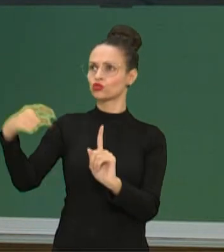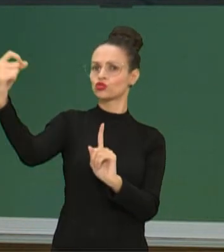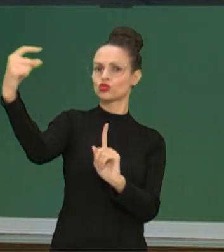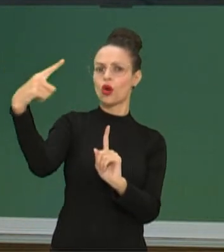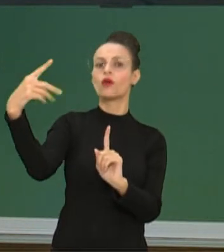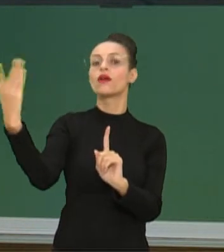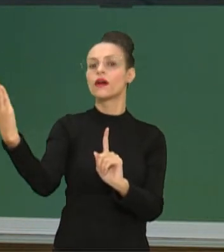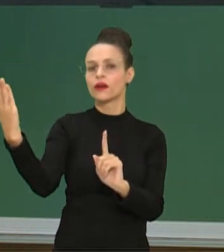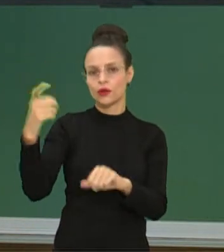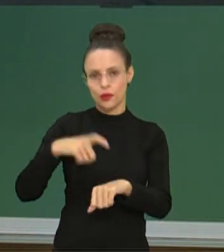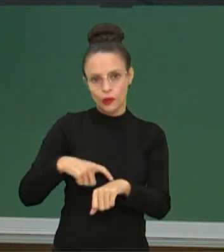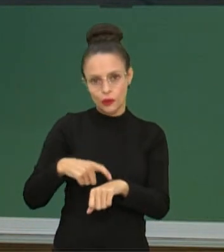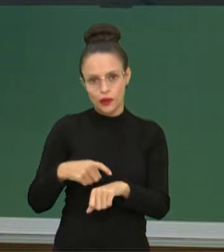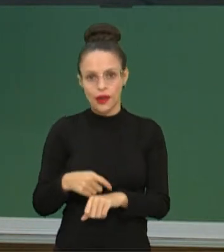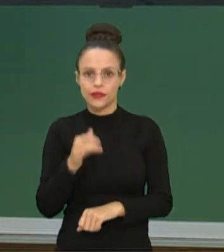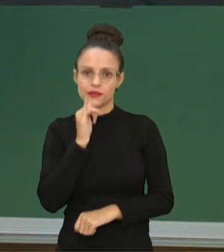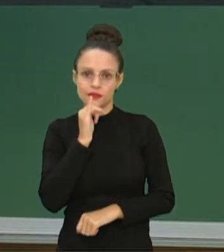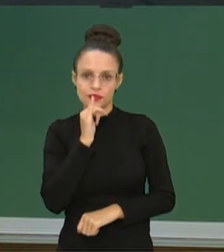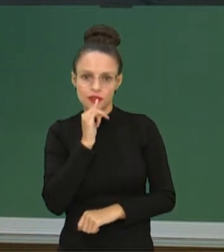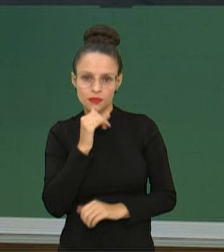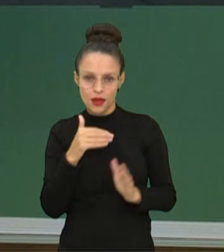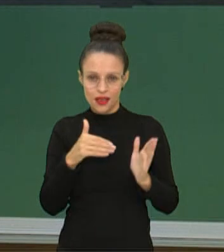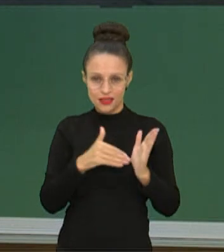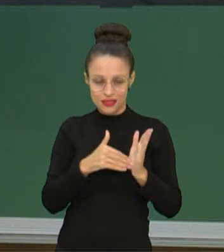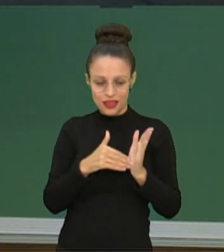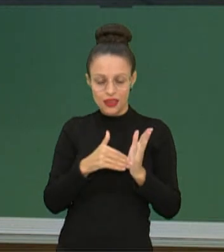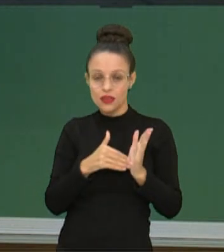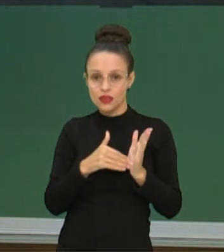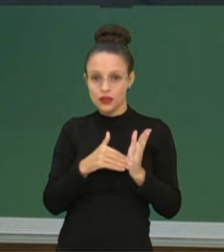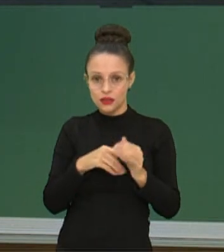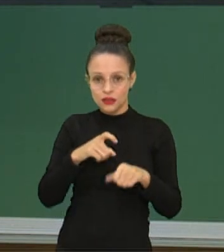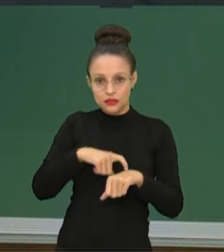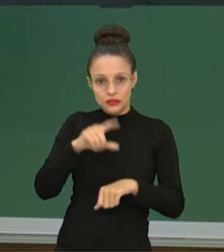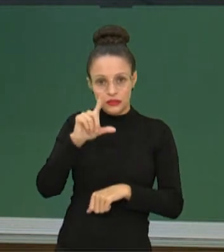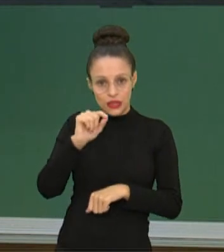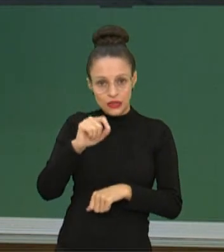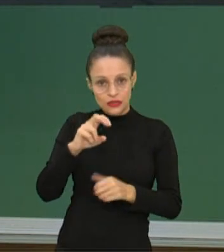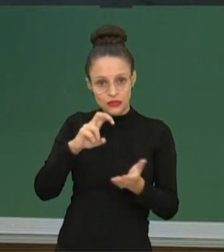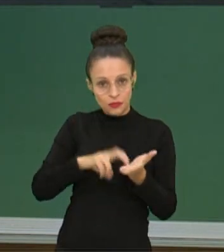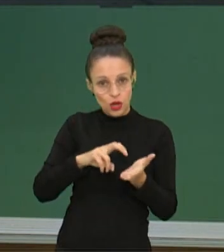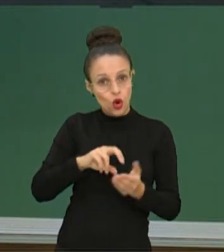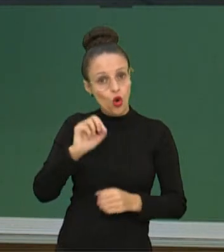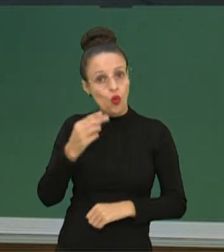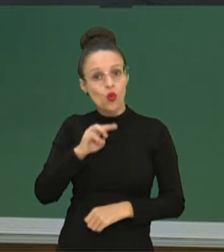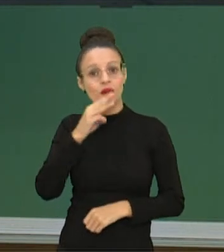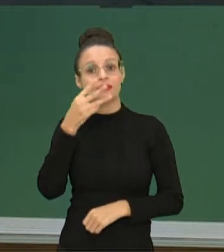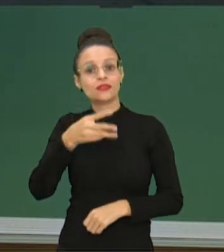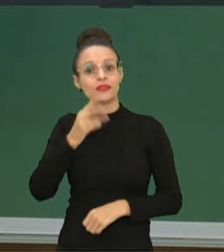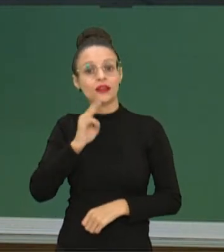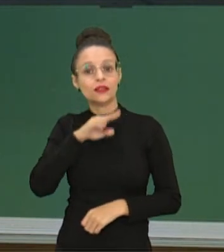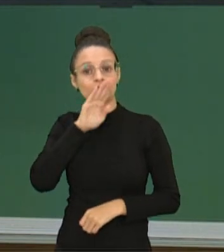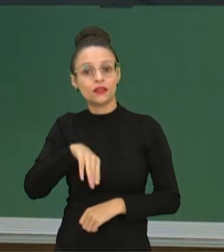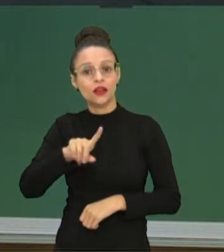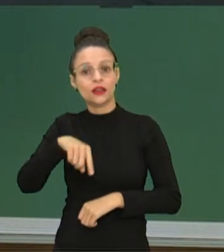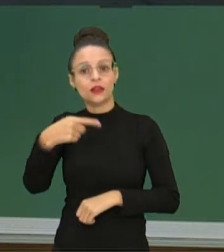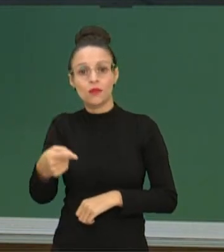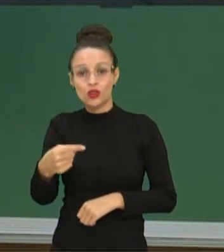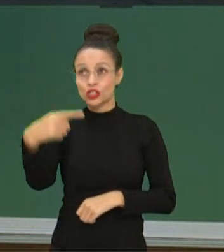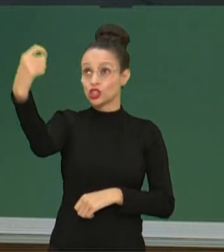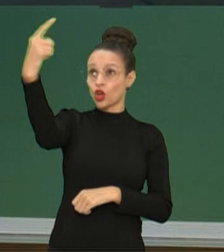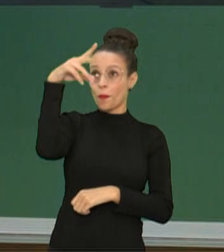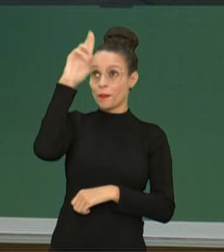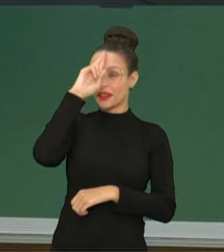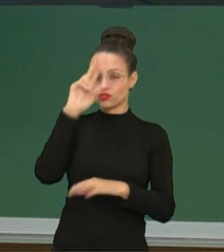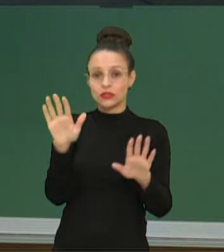né? Então tem alguns horários, por exemplo, até às 10 da manhã, ou então só depois das 3 da tarde, né? O sol do meio-dia